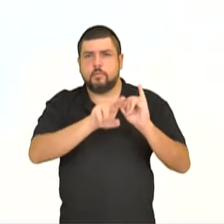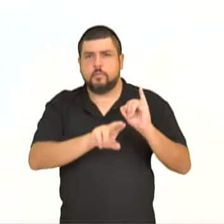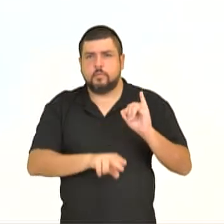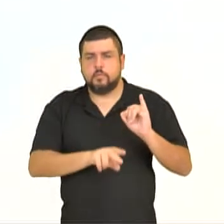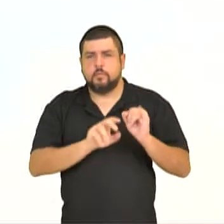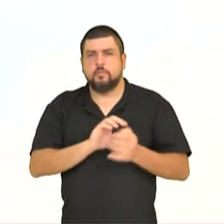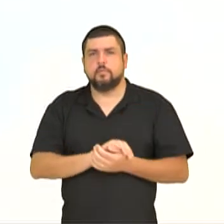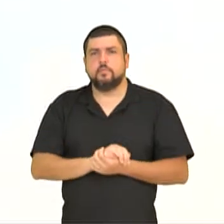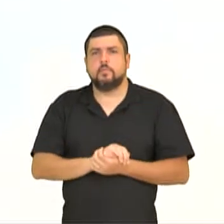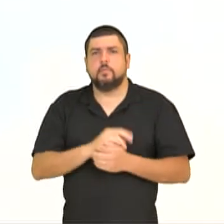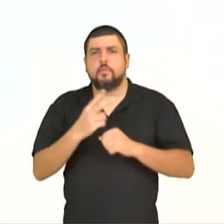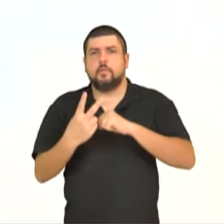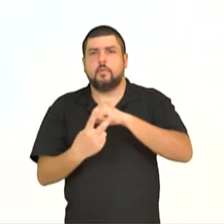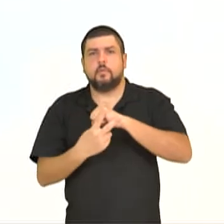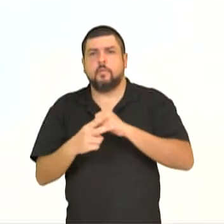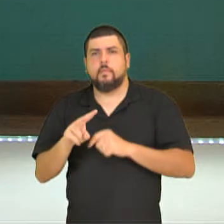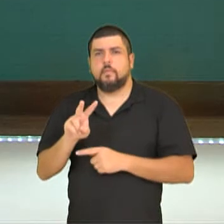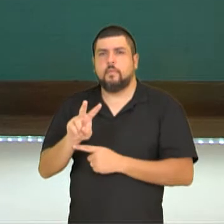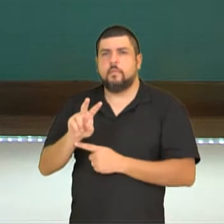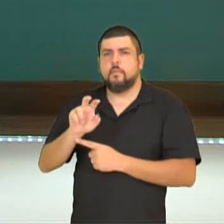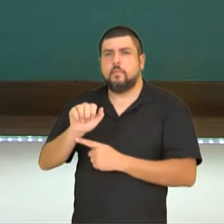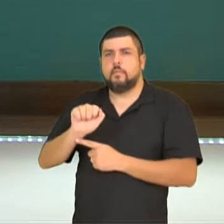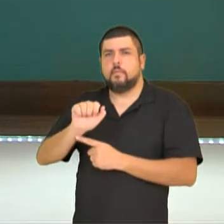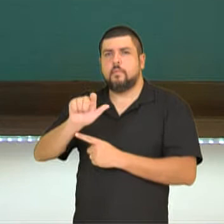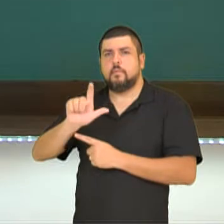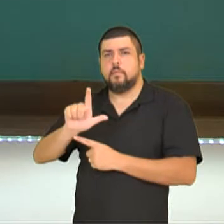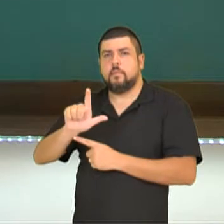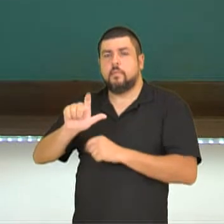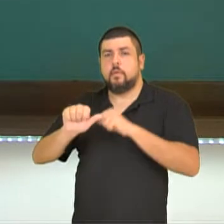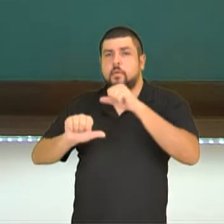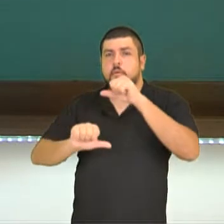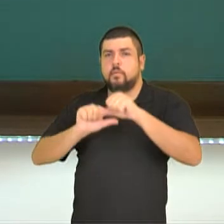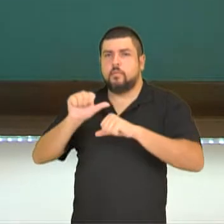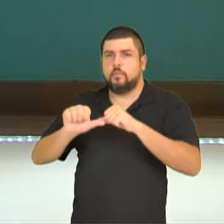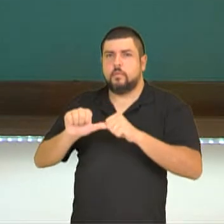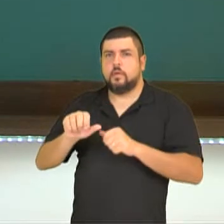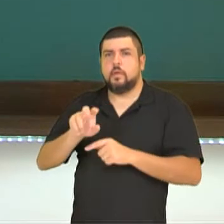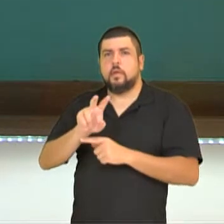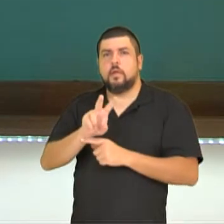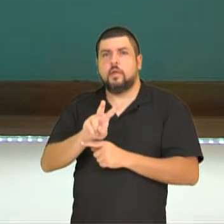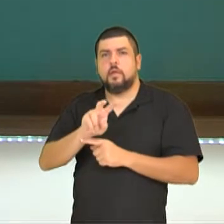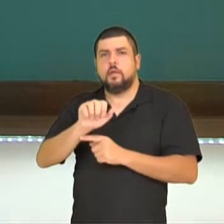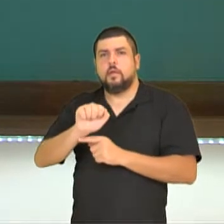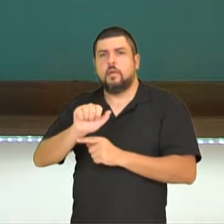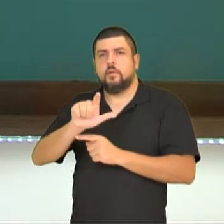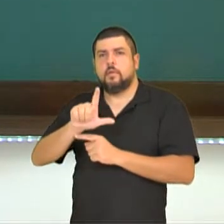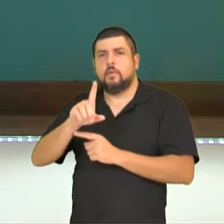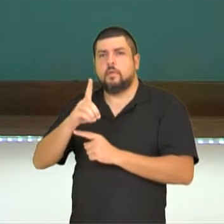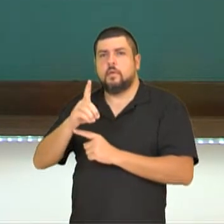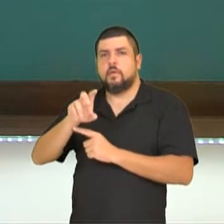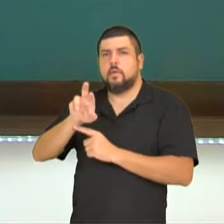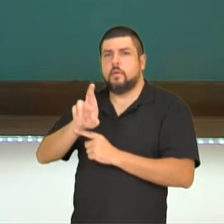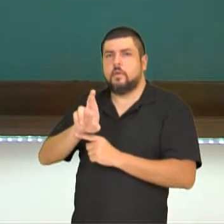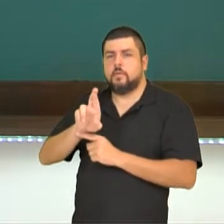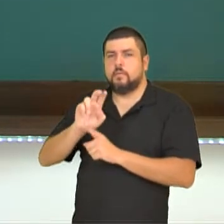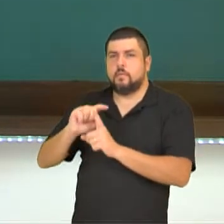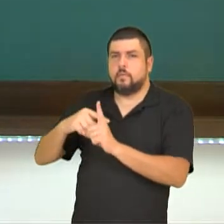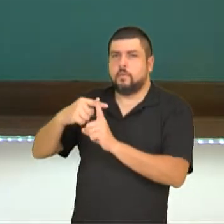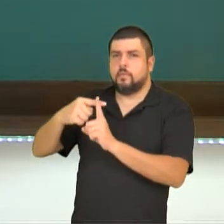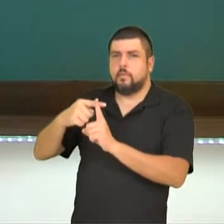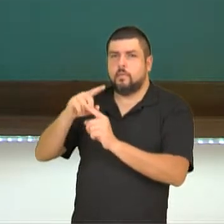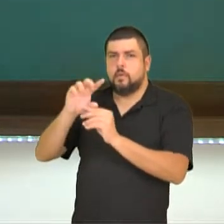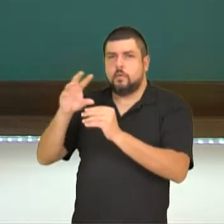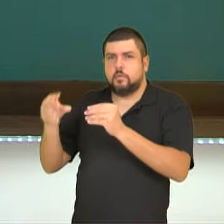valer. Mira a raiz, val, que cambia para valdre. Salir, que é sair.